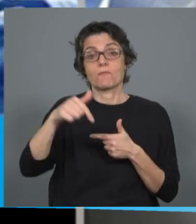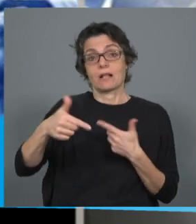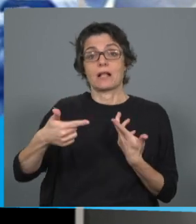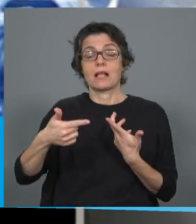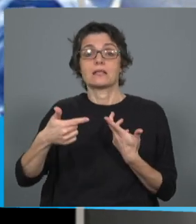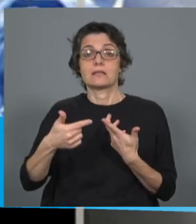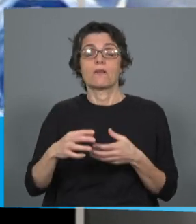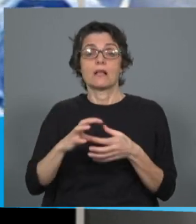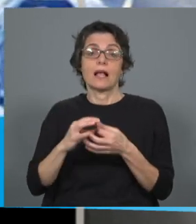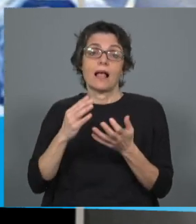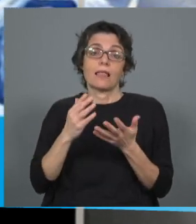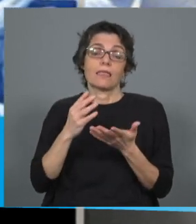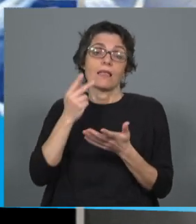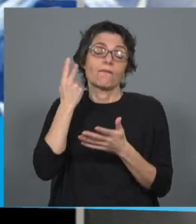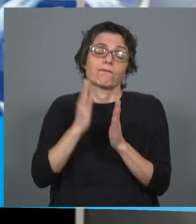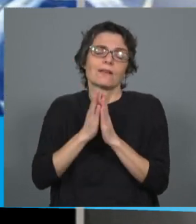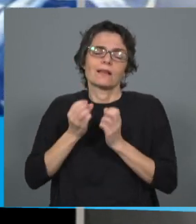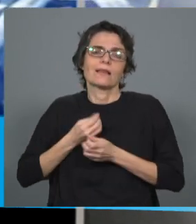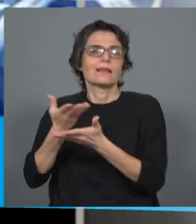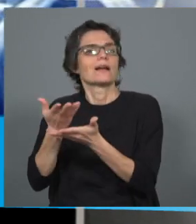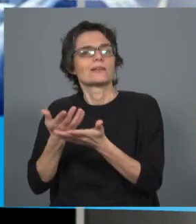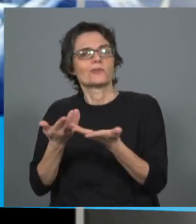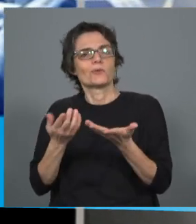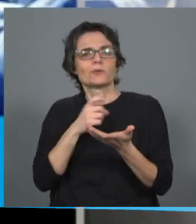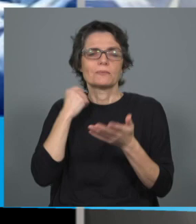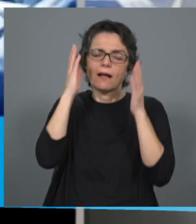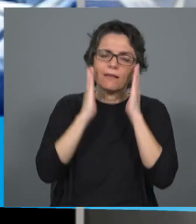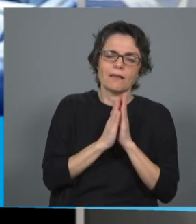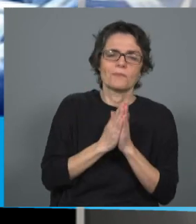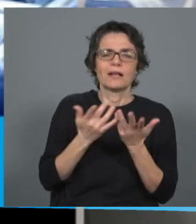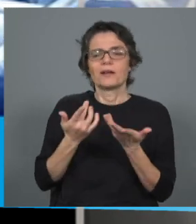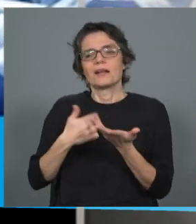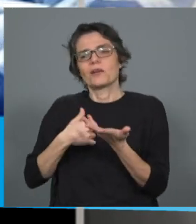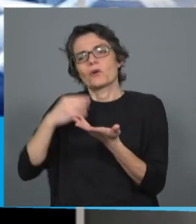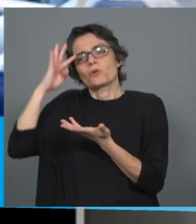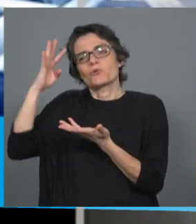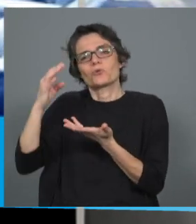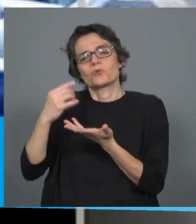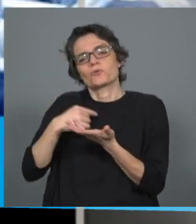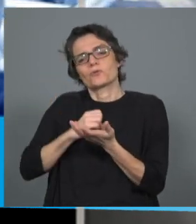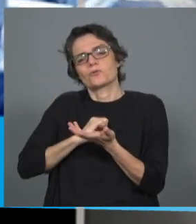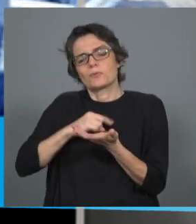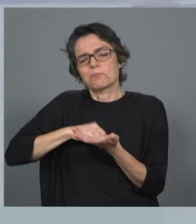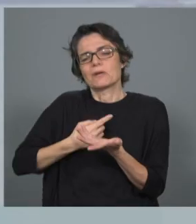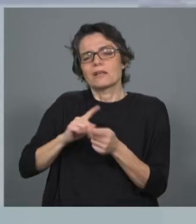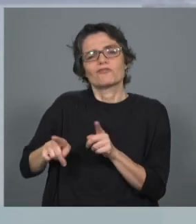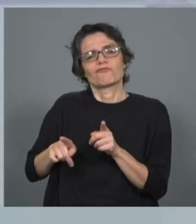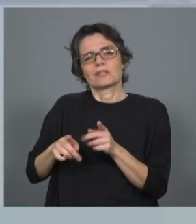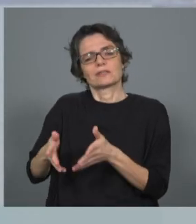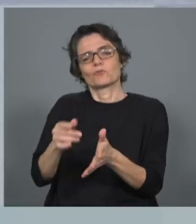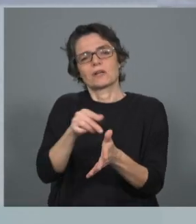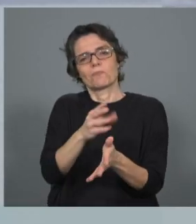não era sonhar os sonhos de Deus, eram sonhar os meus sonhos, mas não eram os de Deus. E depois, como é que foi essa